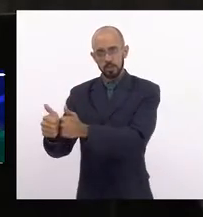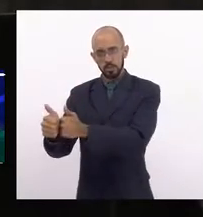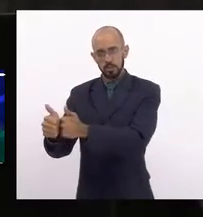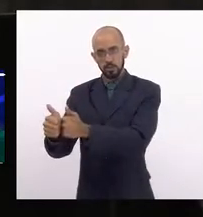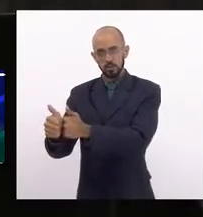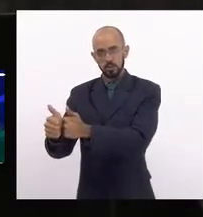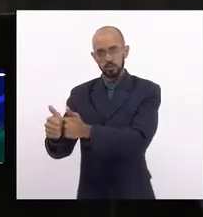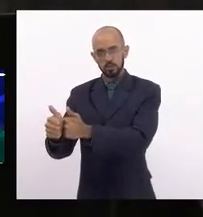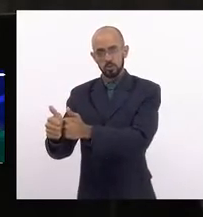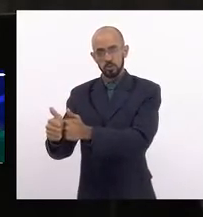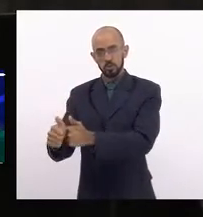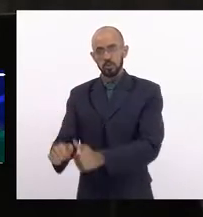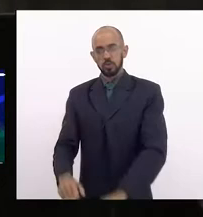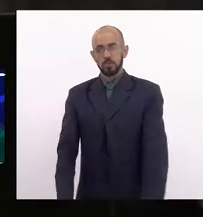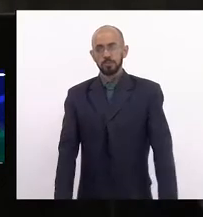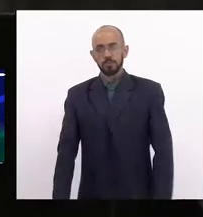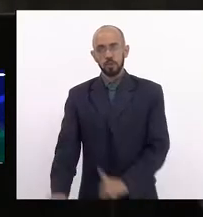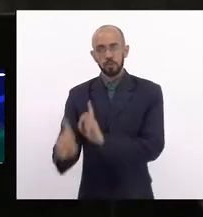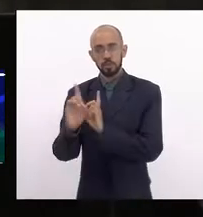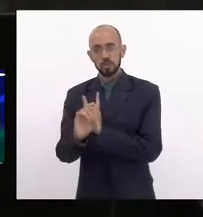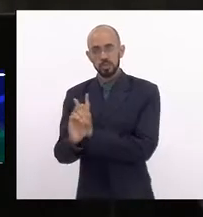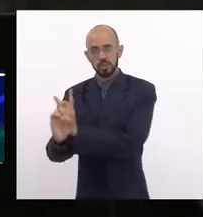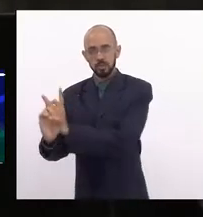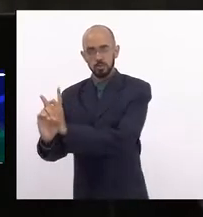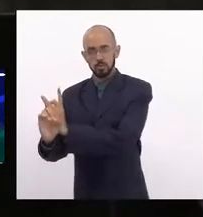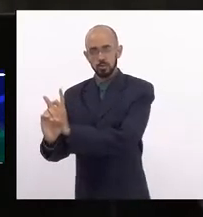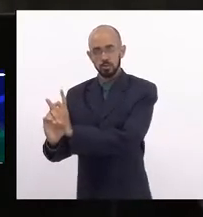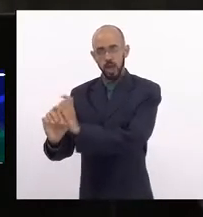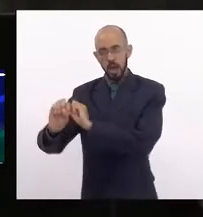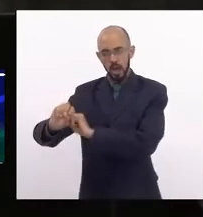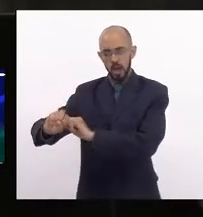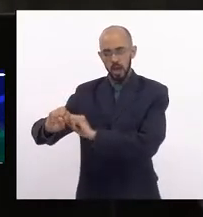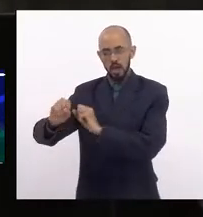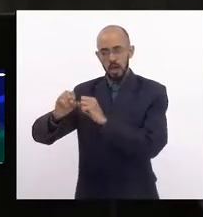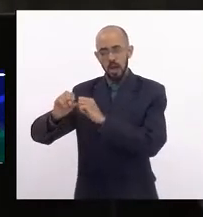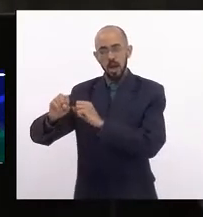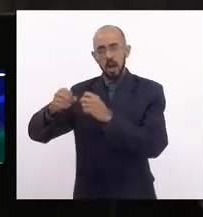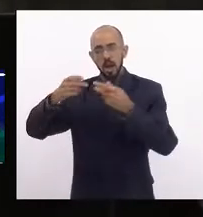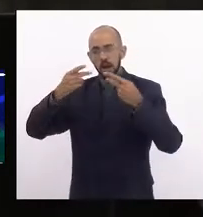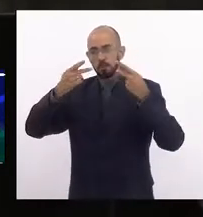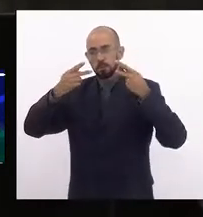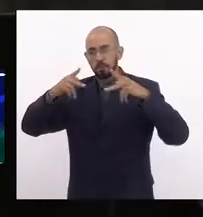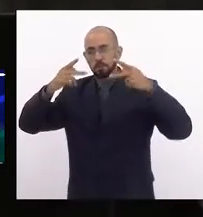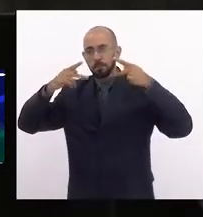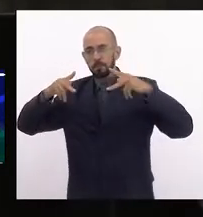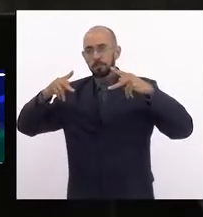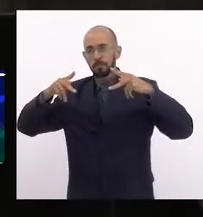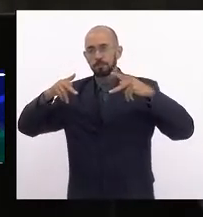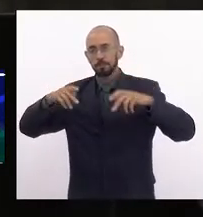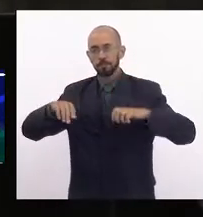dizendo que anunciar o evangelho de 2 em 2 de porta em porta levando as